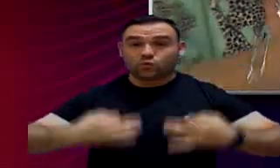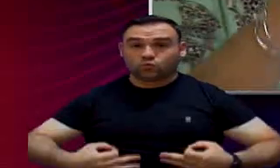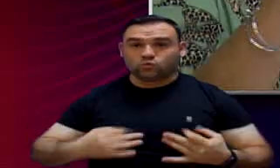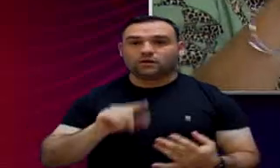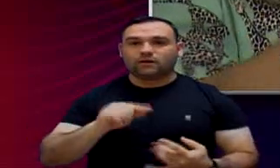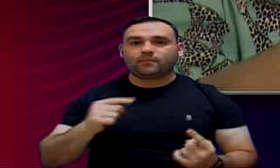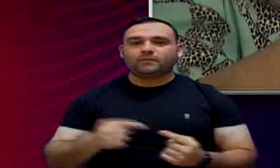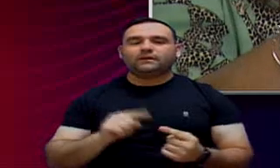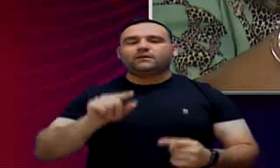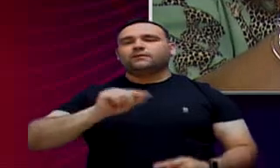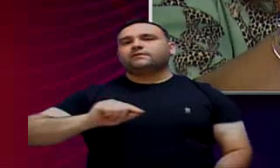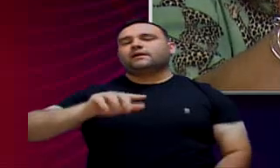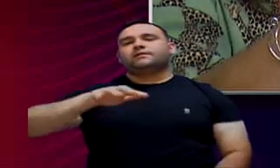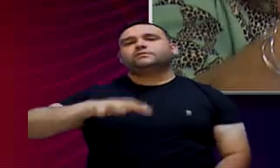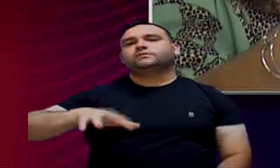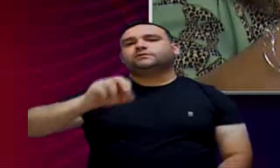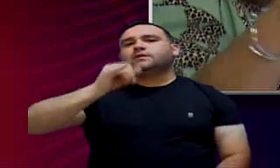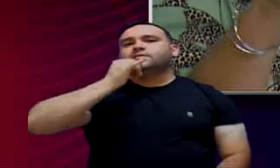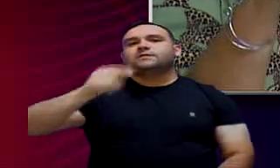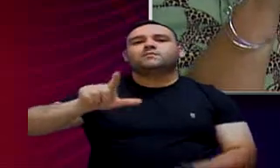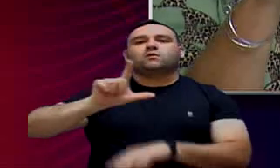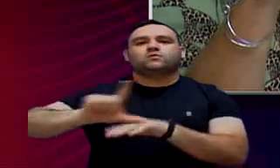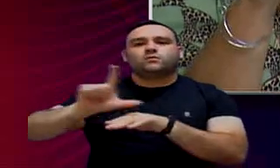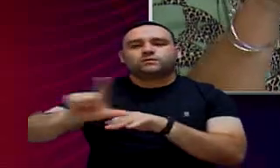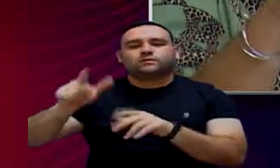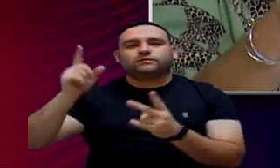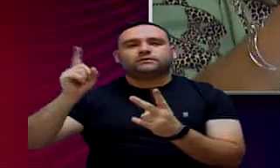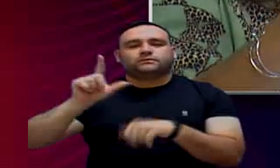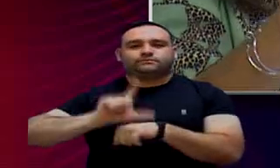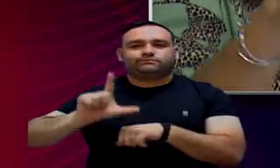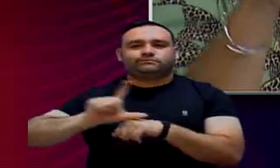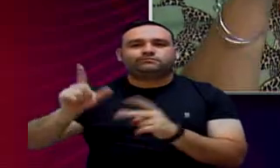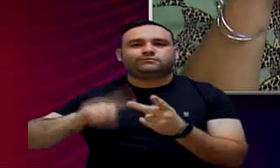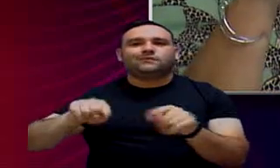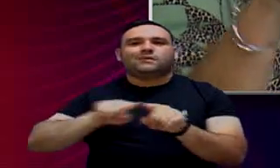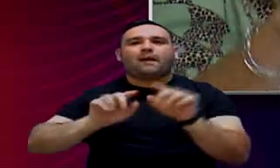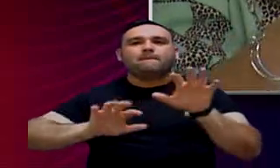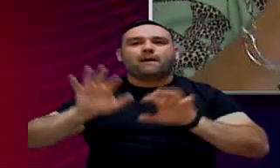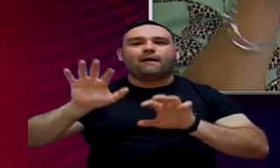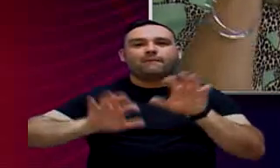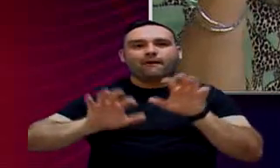então entra toda parte de comércio pancadão